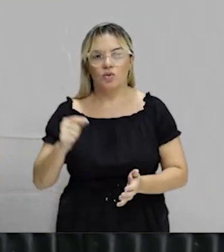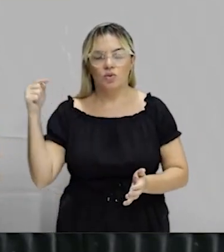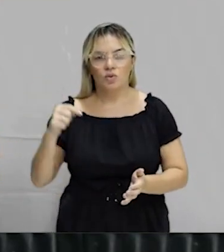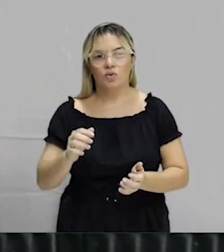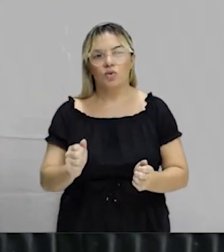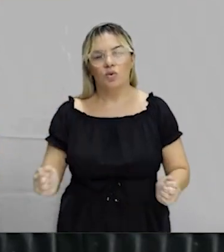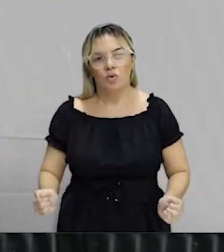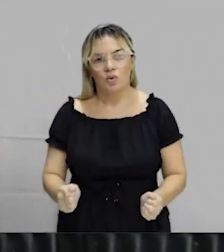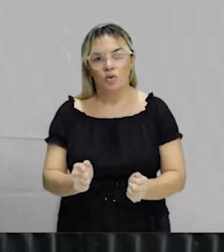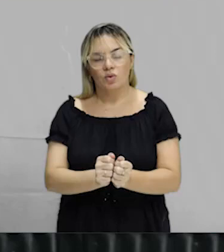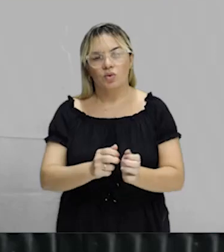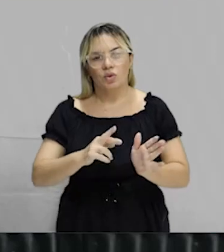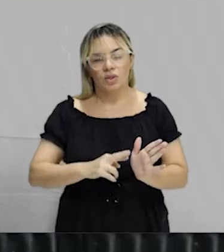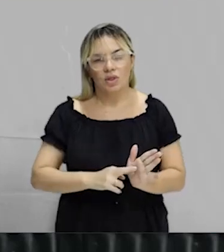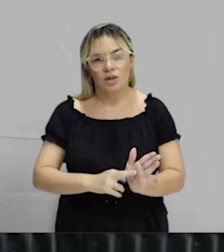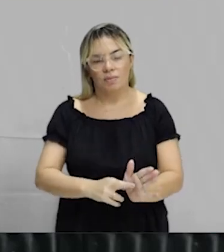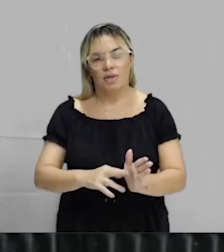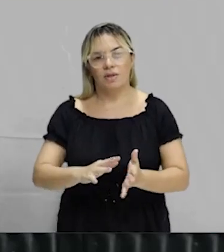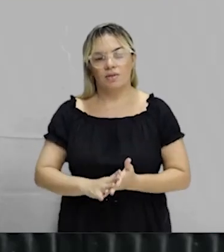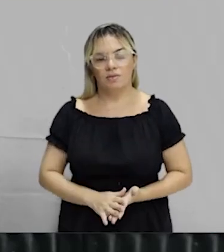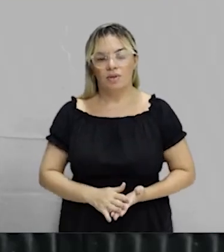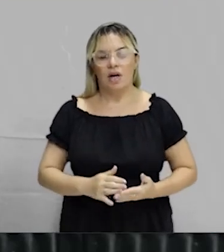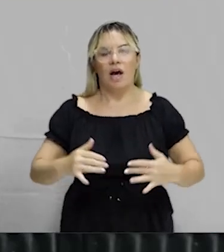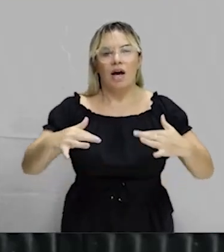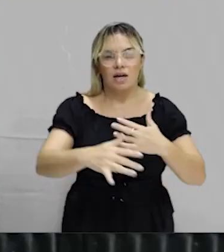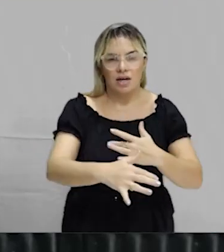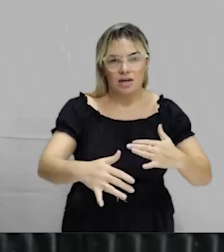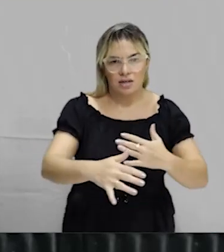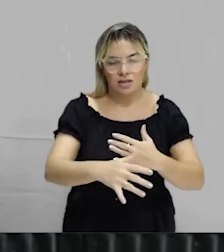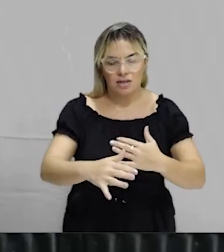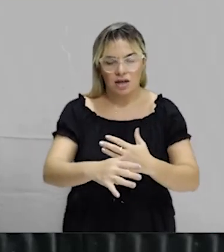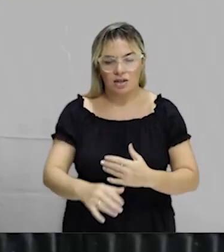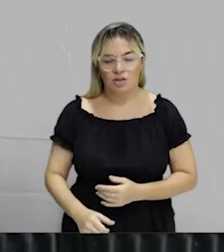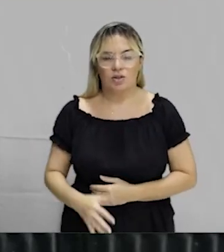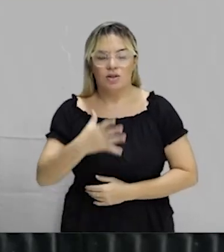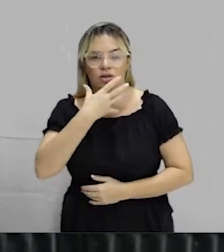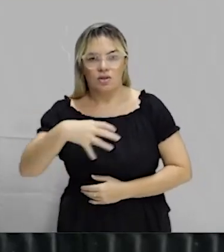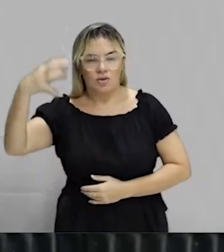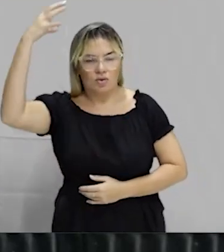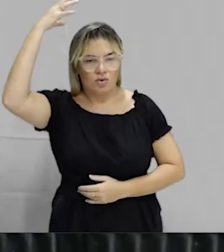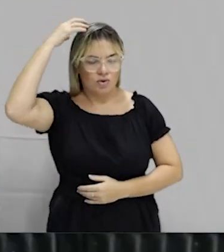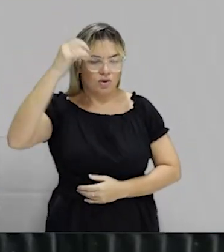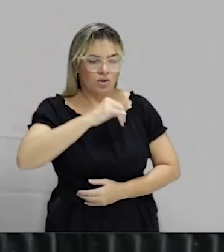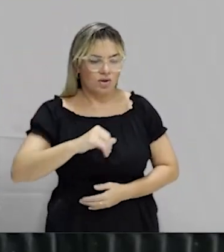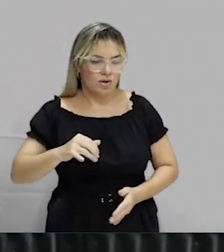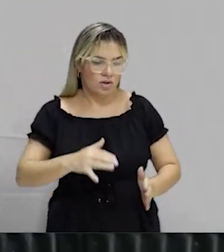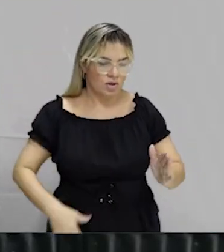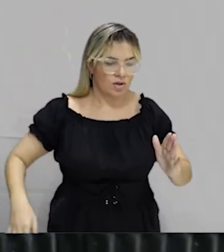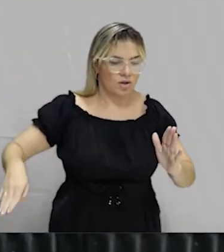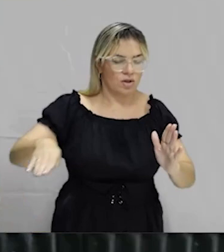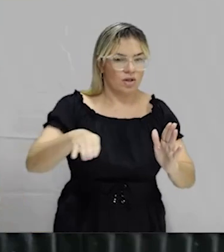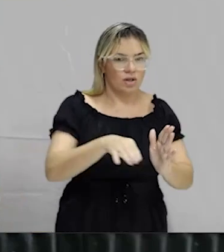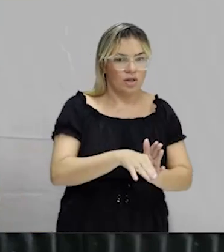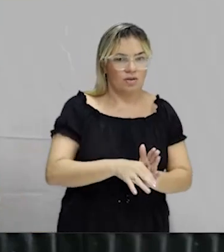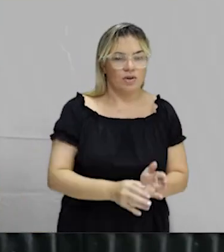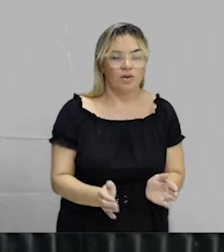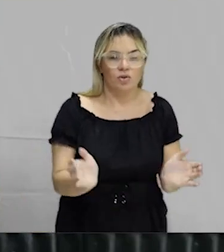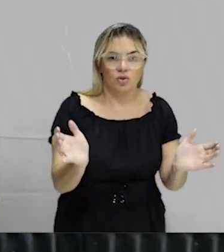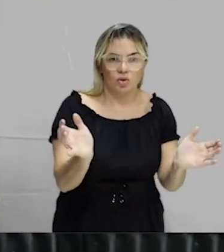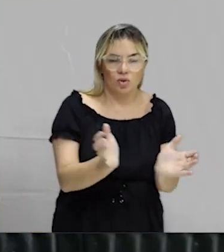Ou seja, a cidade que o imperador chegava com a sua comitiva, essa